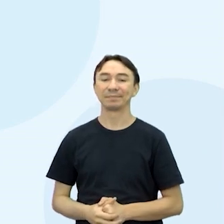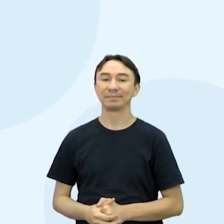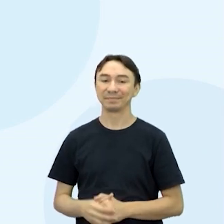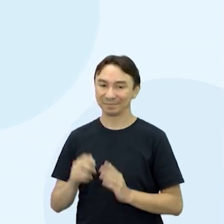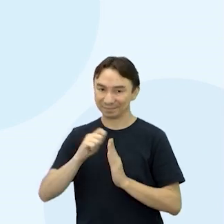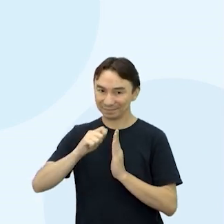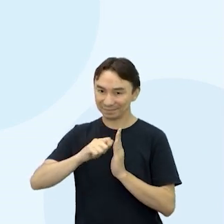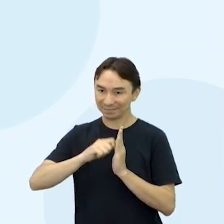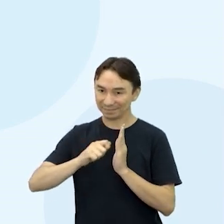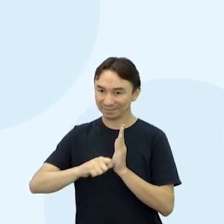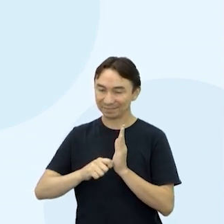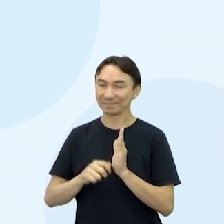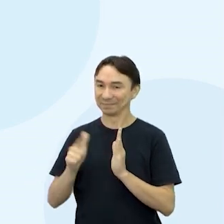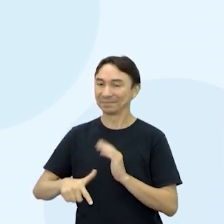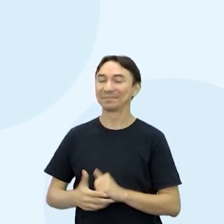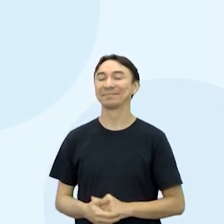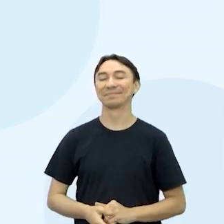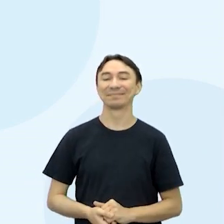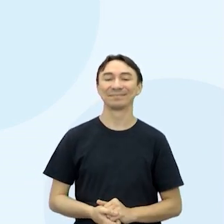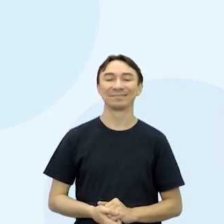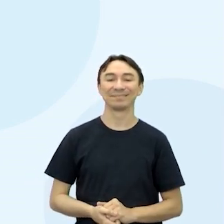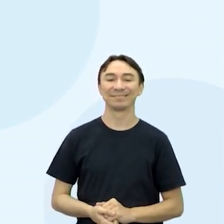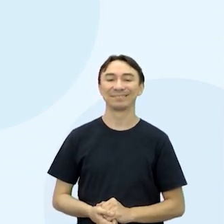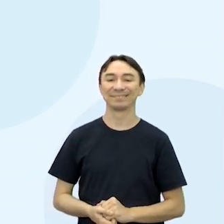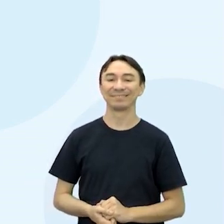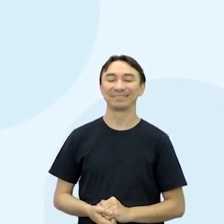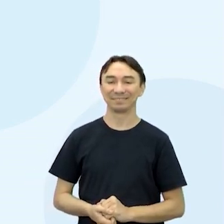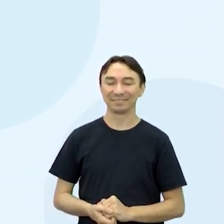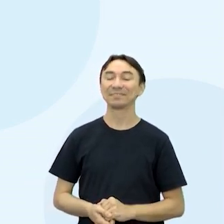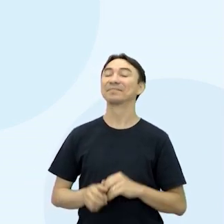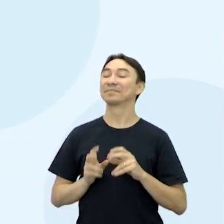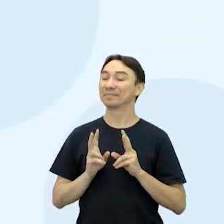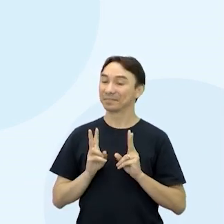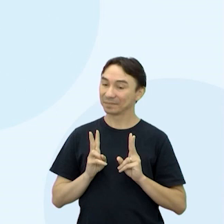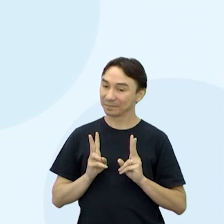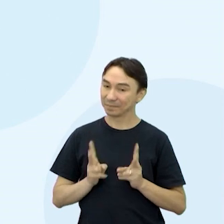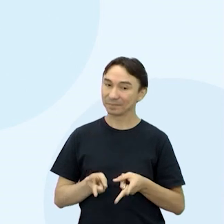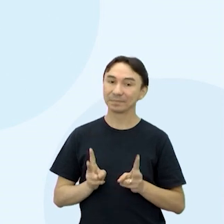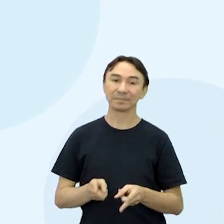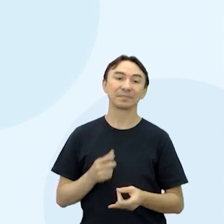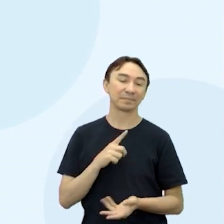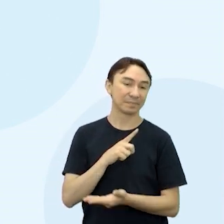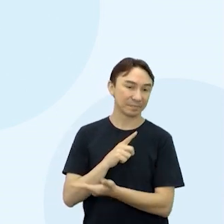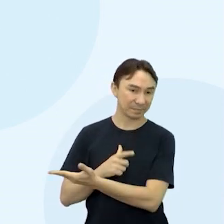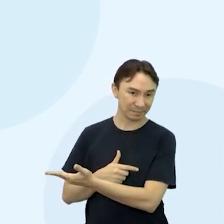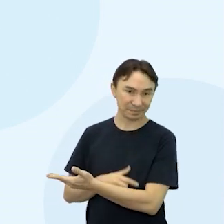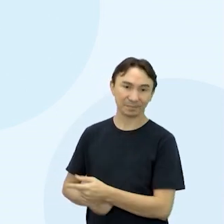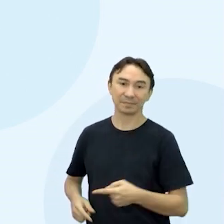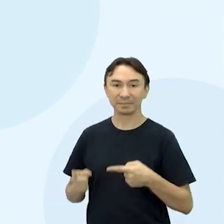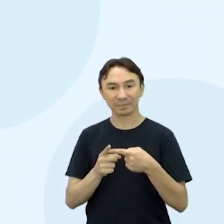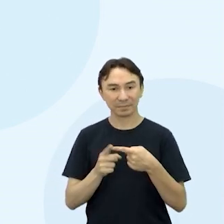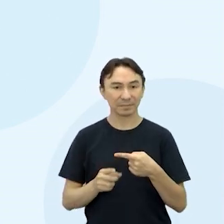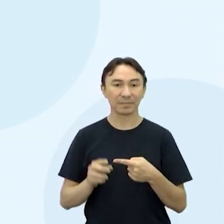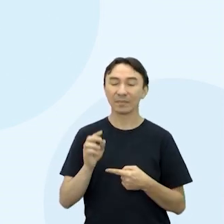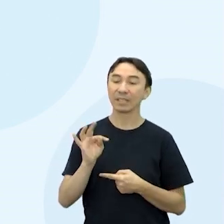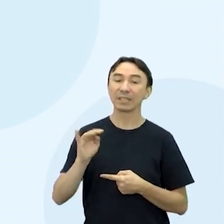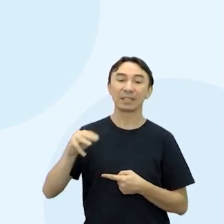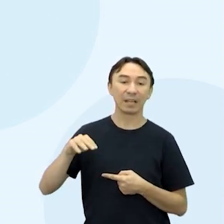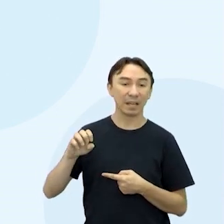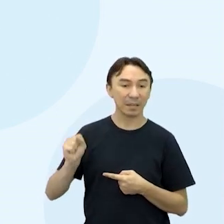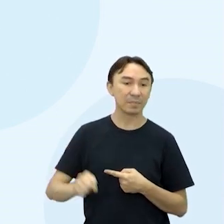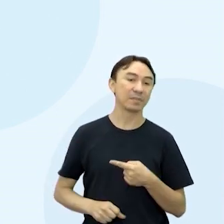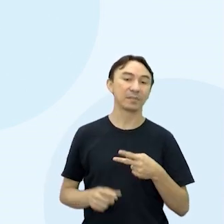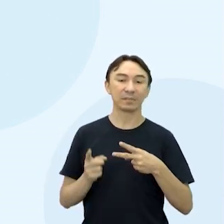Copiou? Então, mais um tempinho. Então, vamos lá, olha só. The Times, Evening